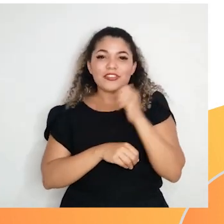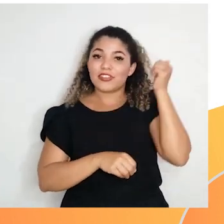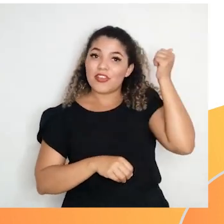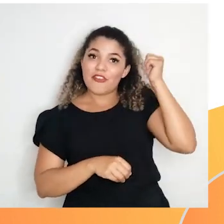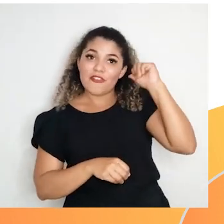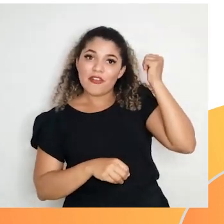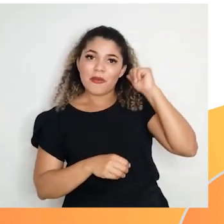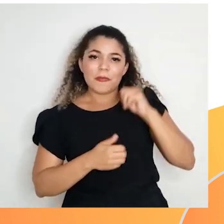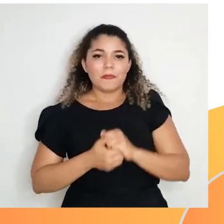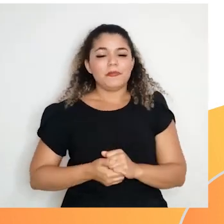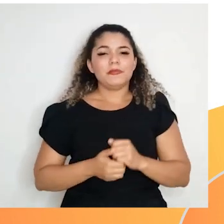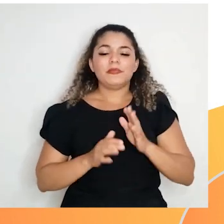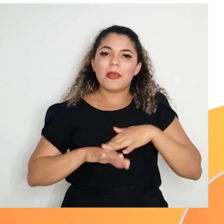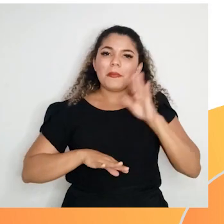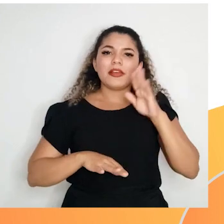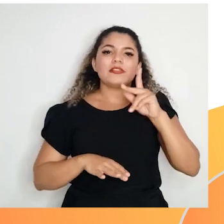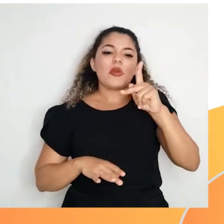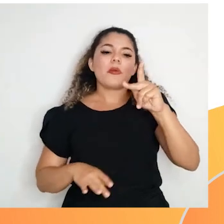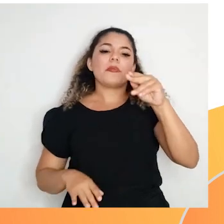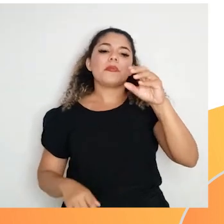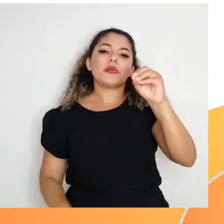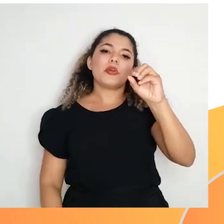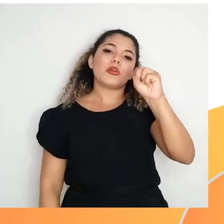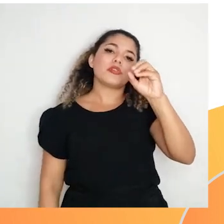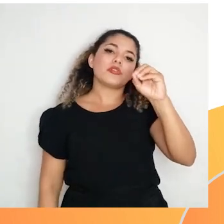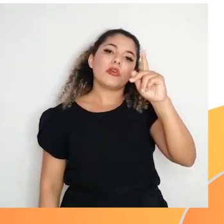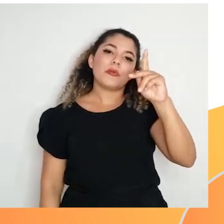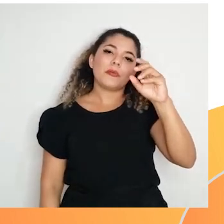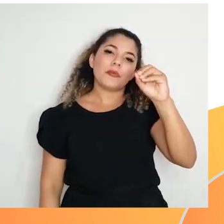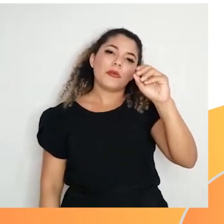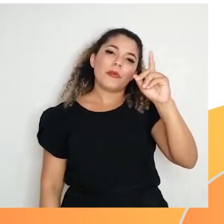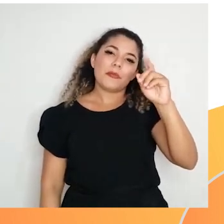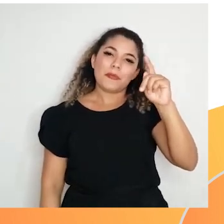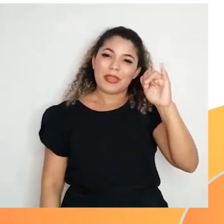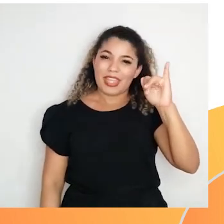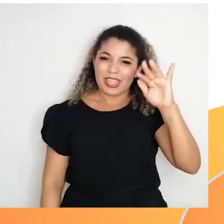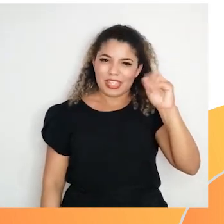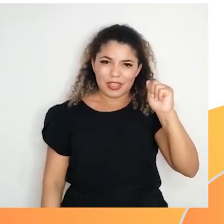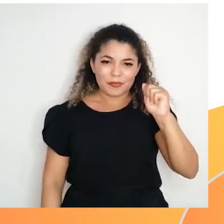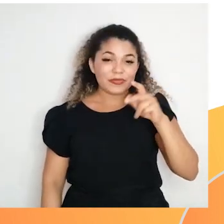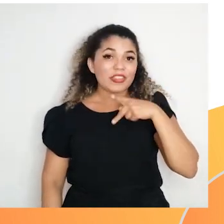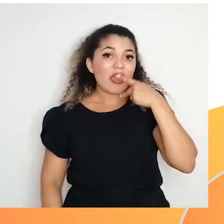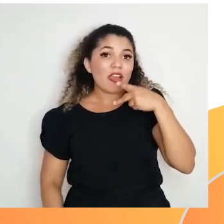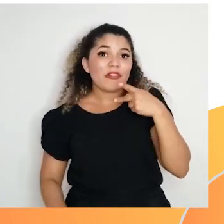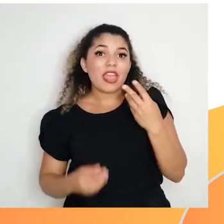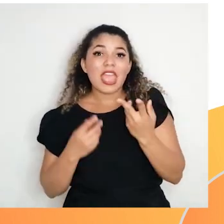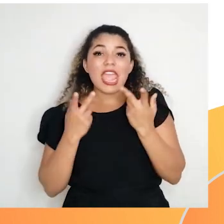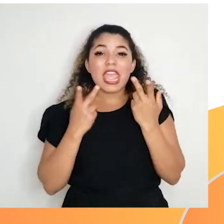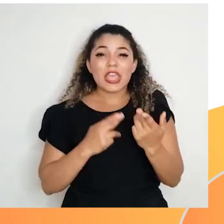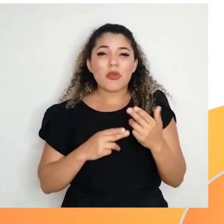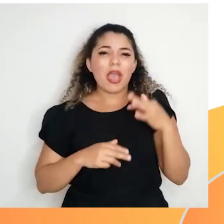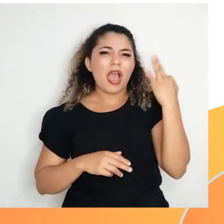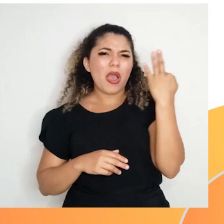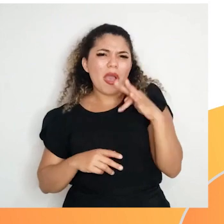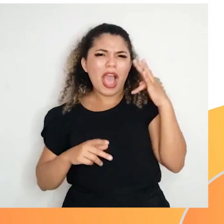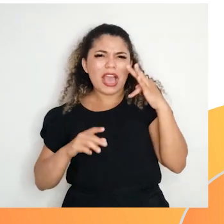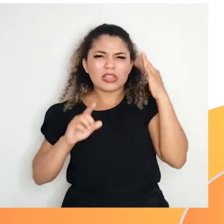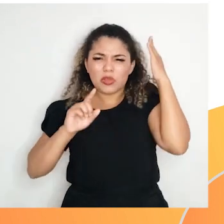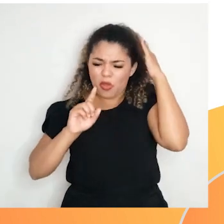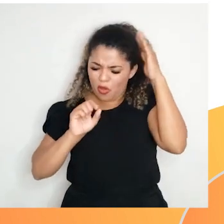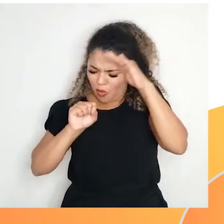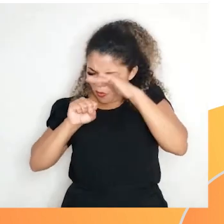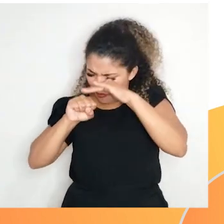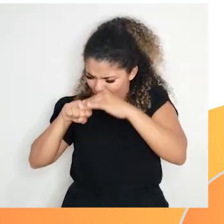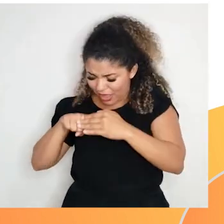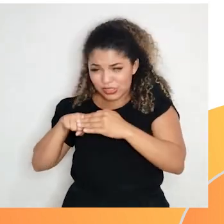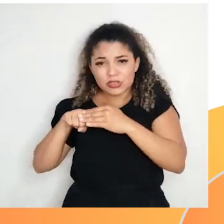Van Gogh. Mais uma prosopopeia aí, quando eu lírico nos traz. E como a dor me abaixasse a